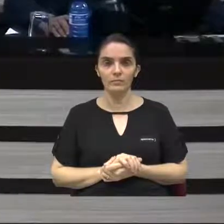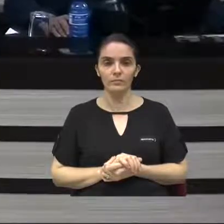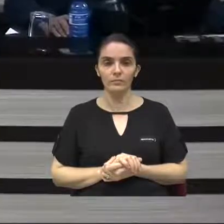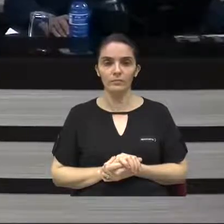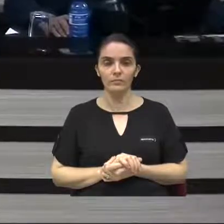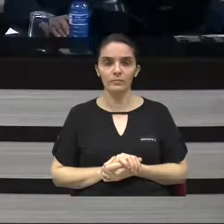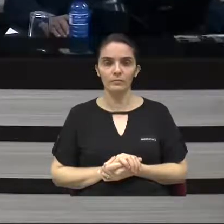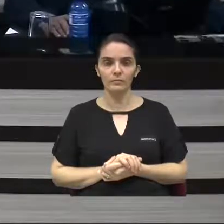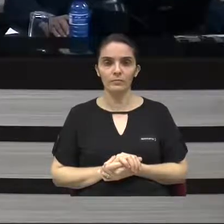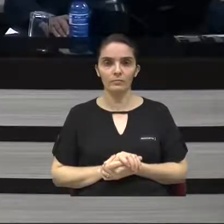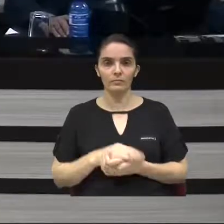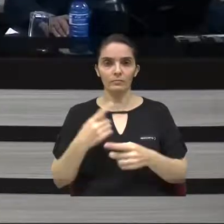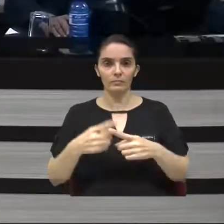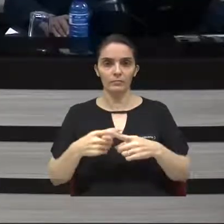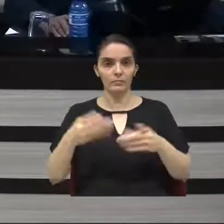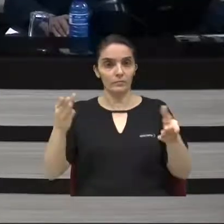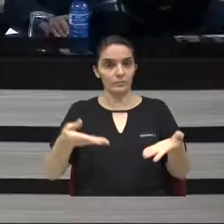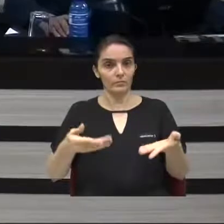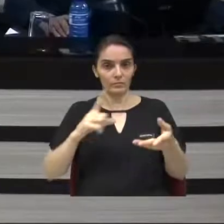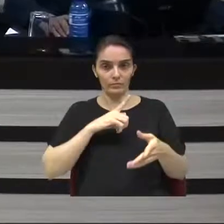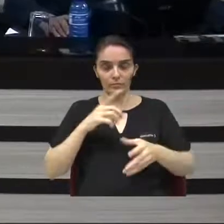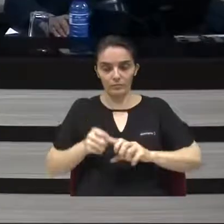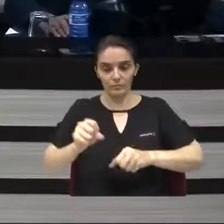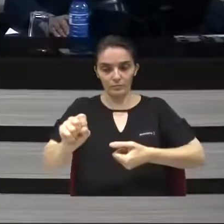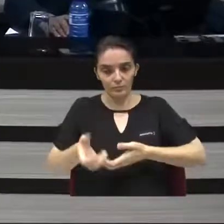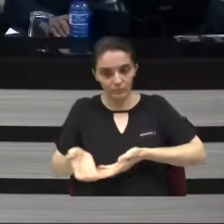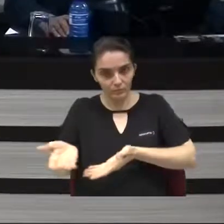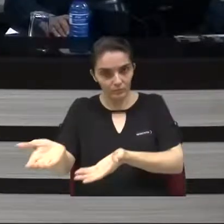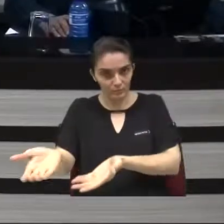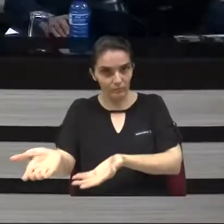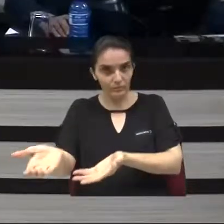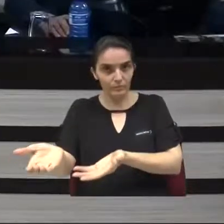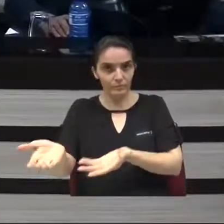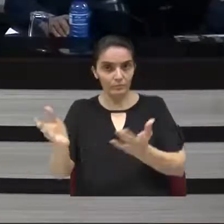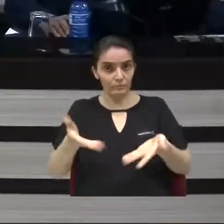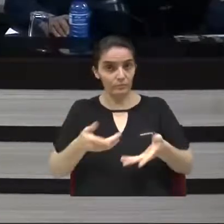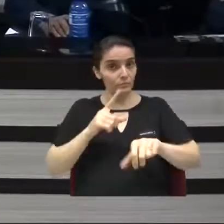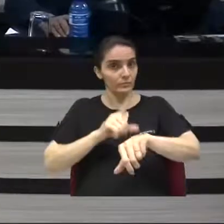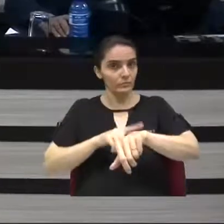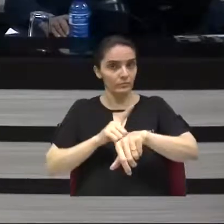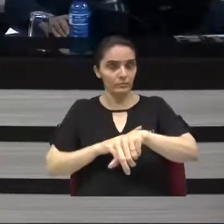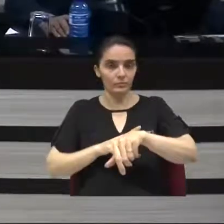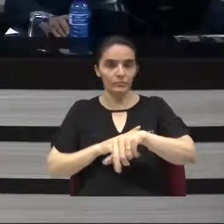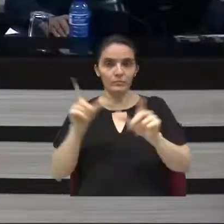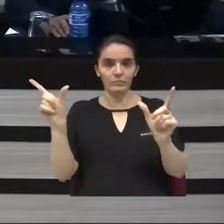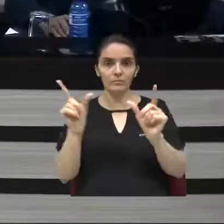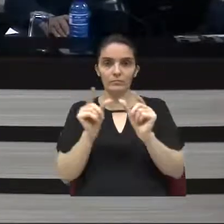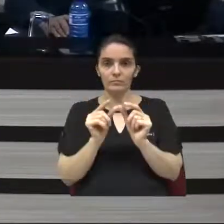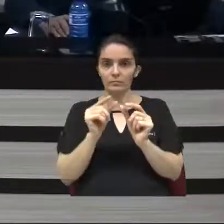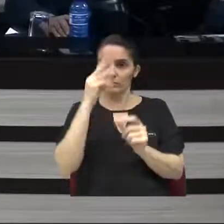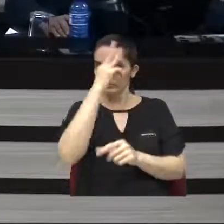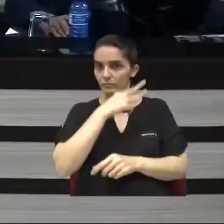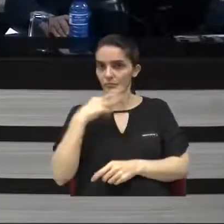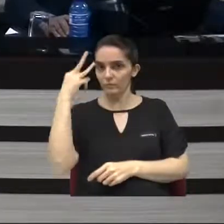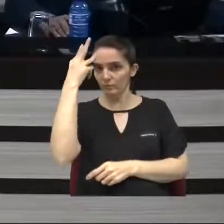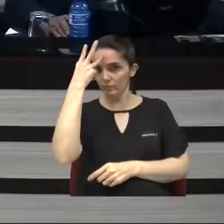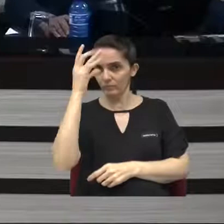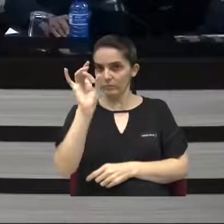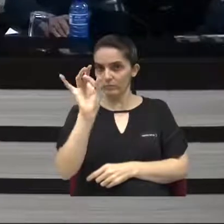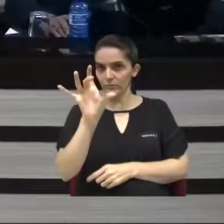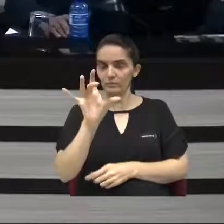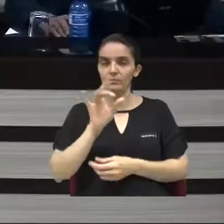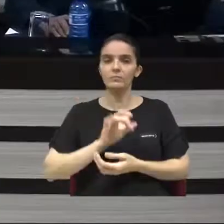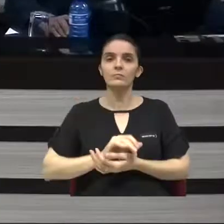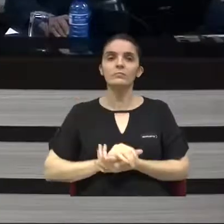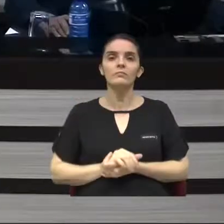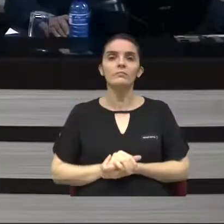Devido à entrega de diploma de gratidão da cidade de Limeira, o expediente fica reduzido a 3 horas